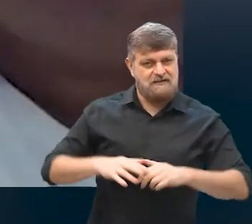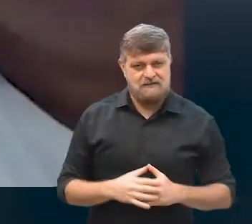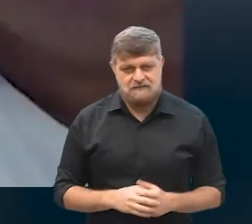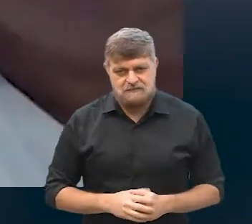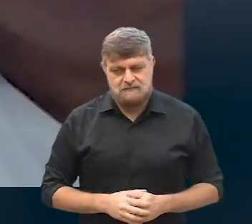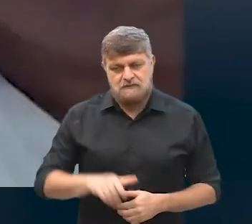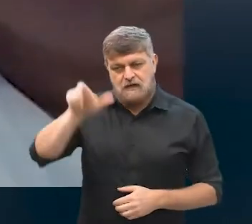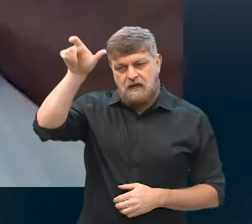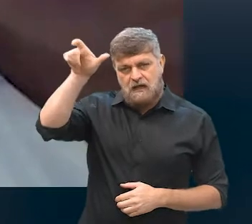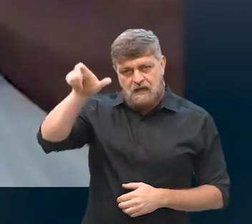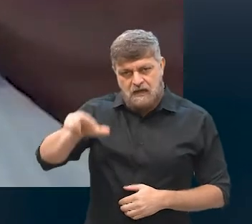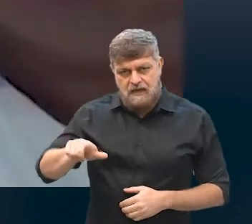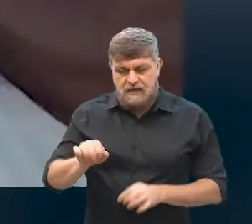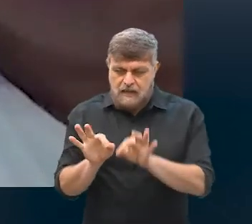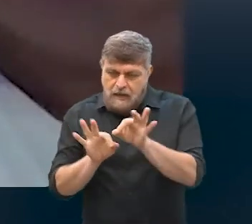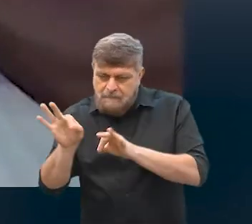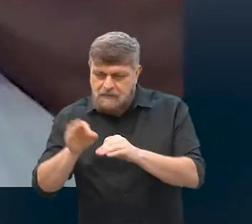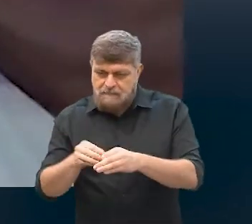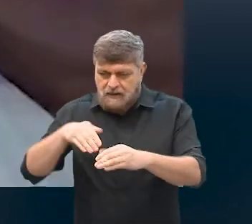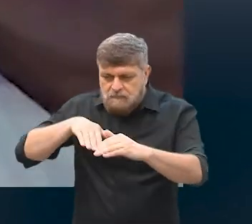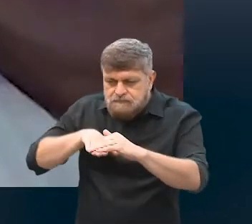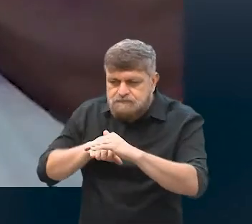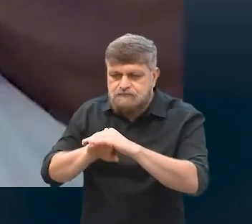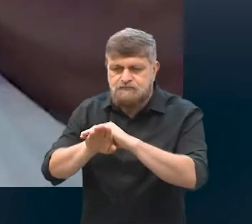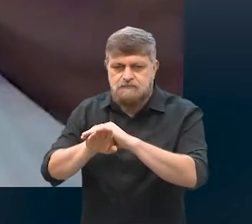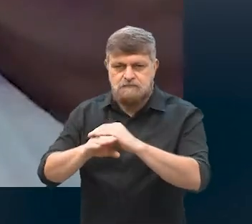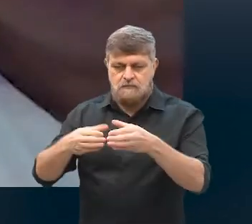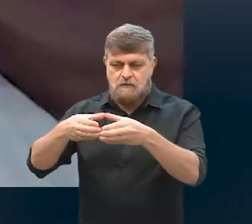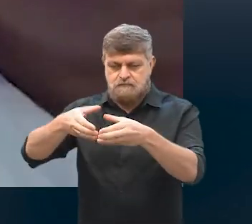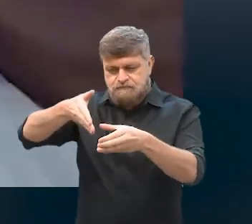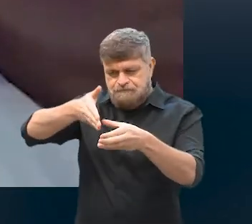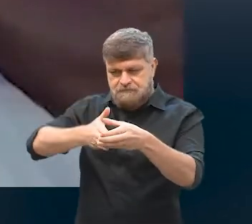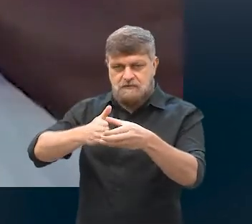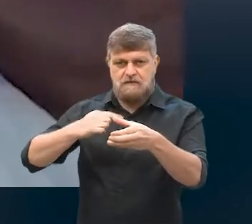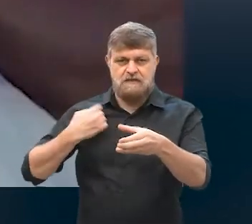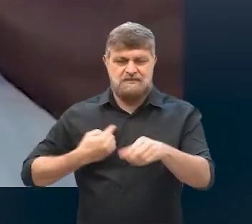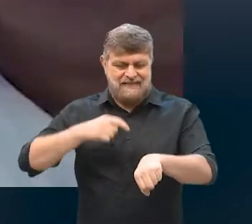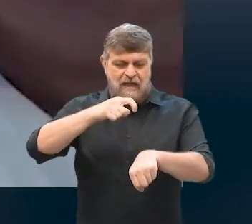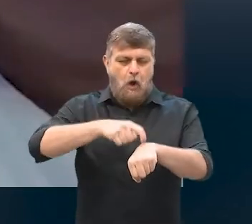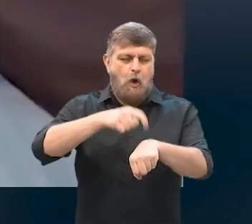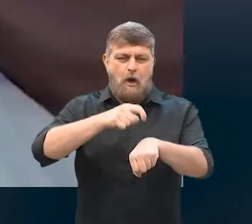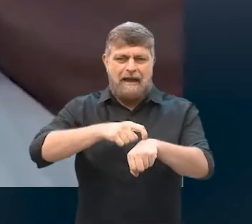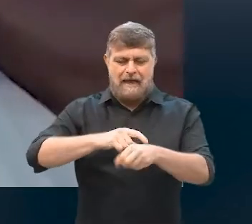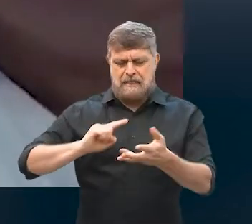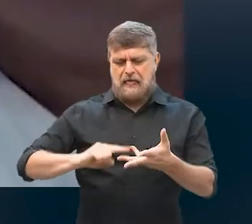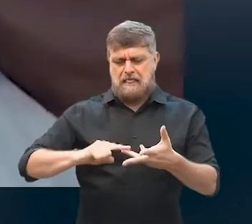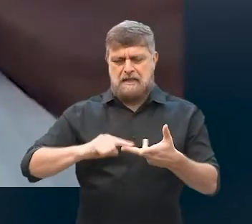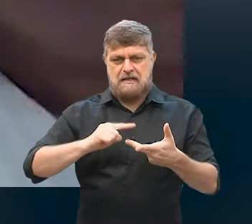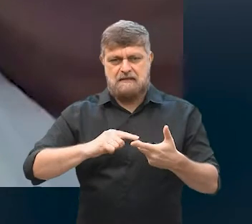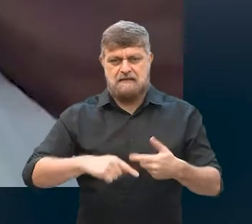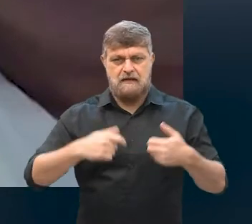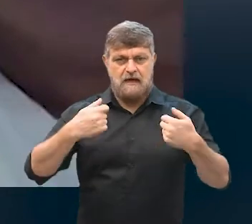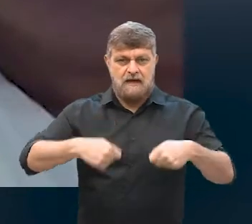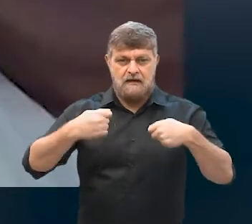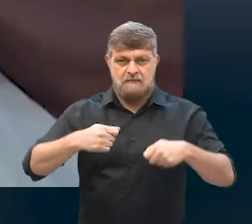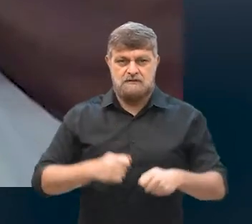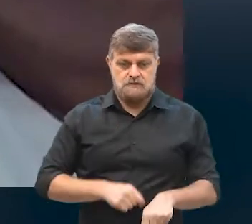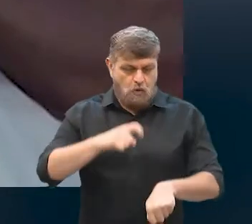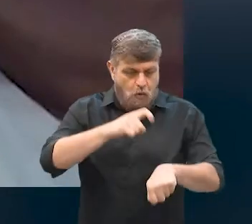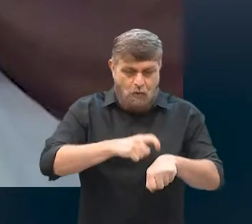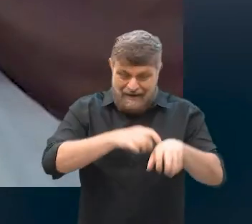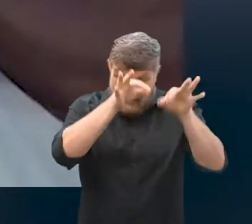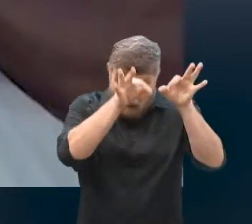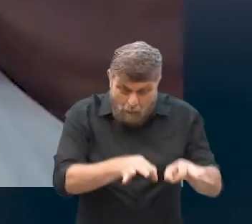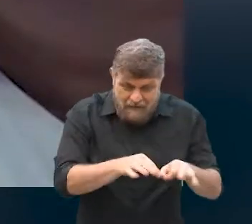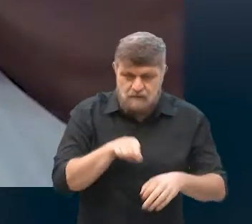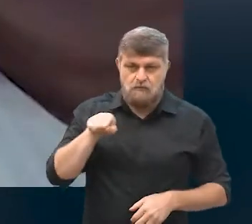dele. Ele faz os recheios, então agora a gente não coloca mais aqueles horários, eu preciso de agenda e horário o tempo